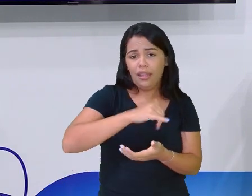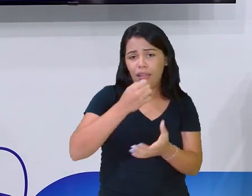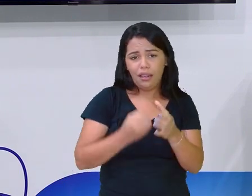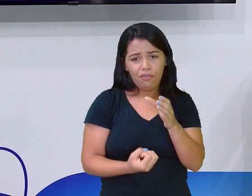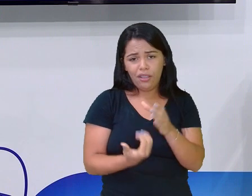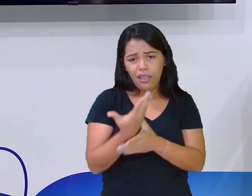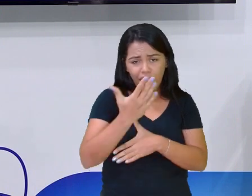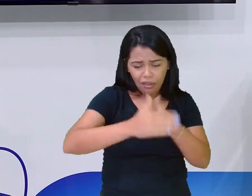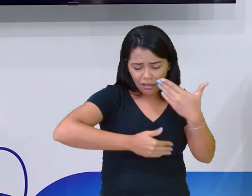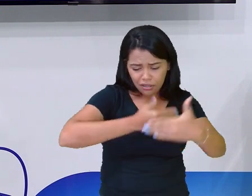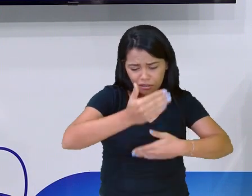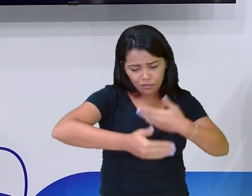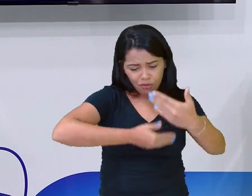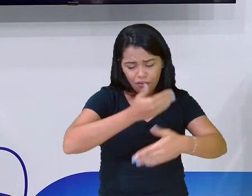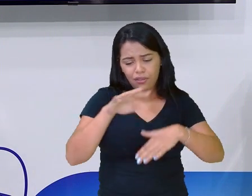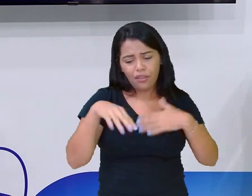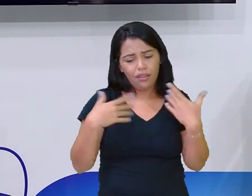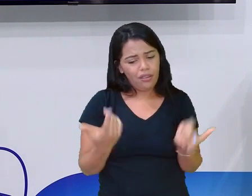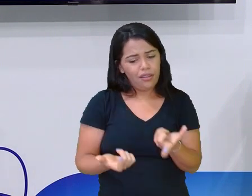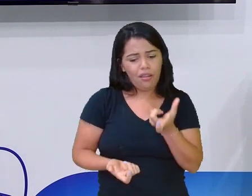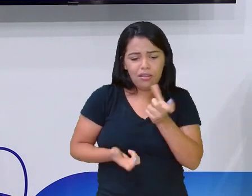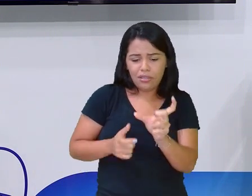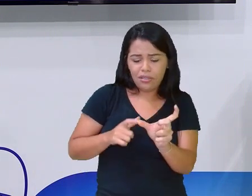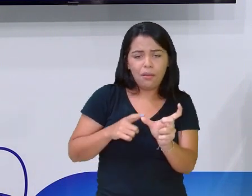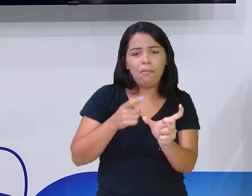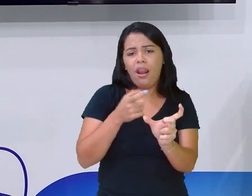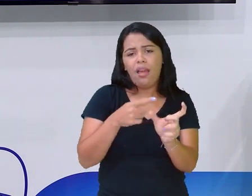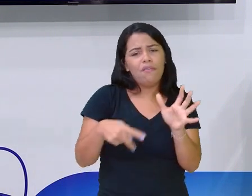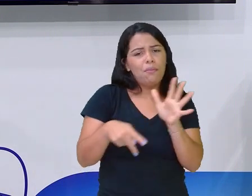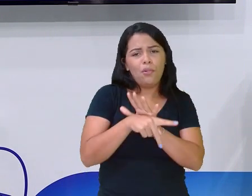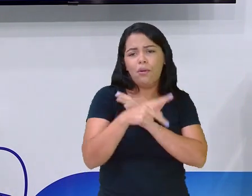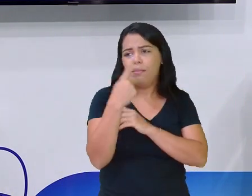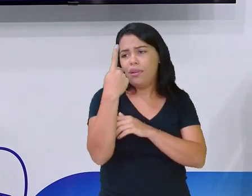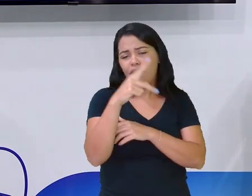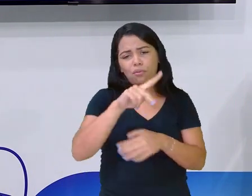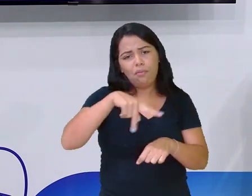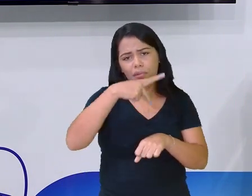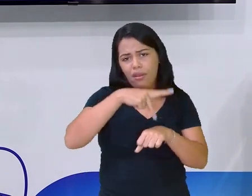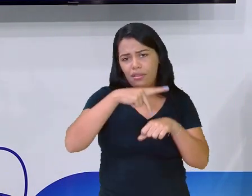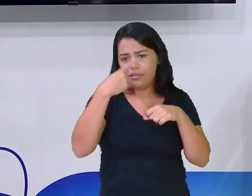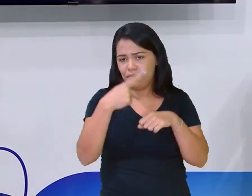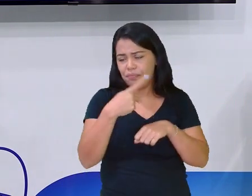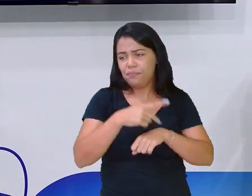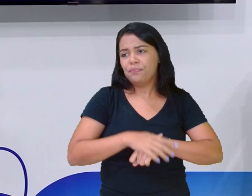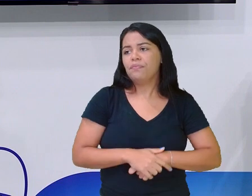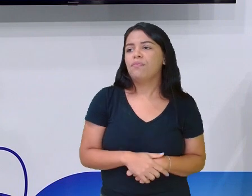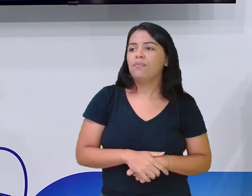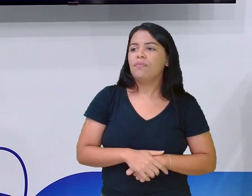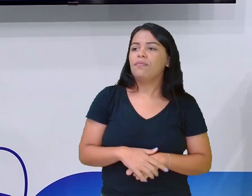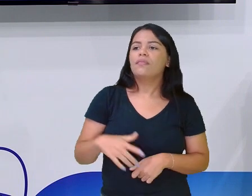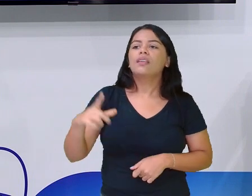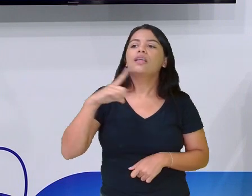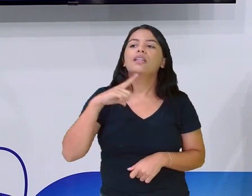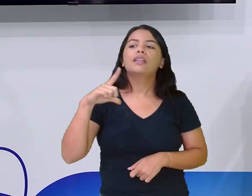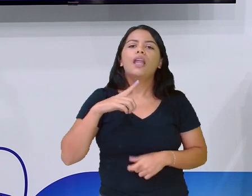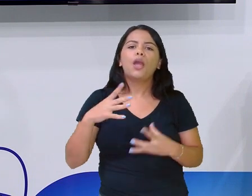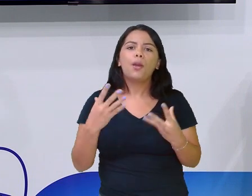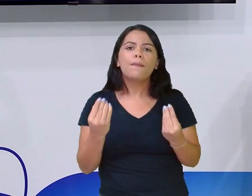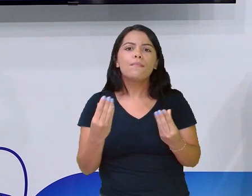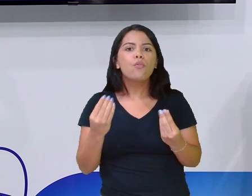onde apareceu e as expressões foram ganhando formas e nuances. Tem muita força da